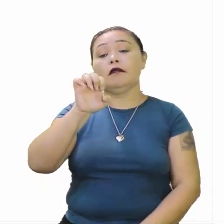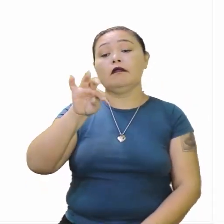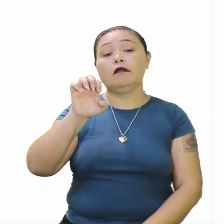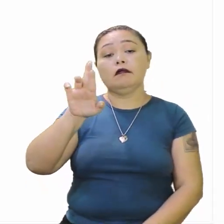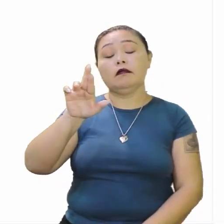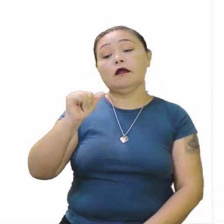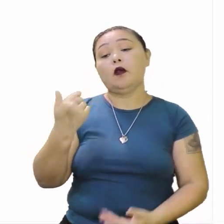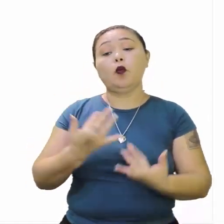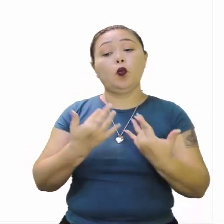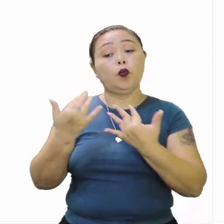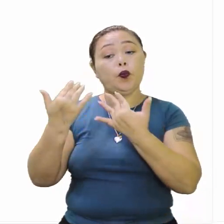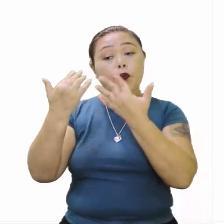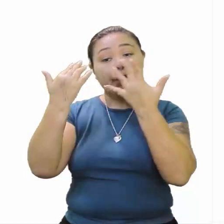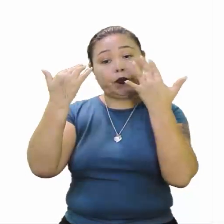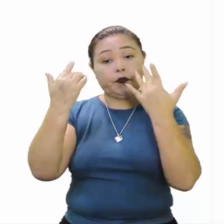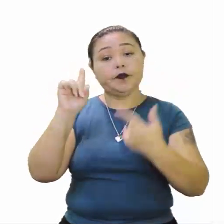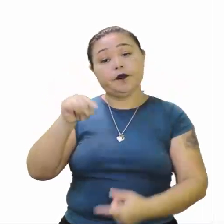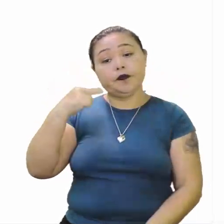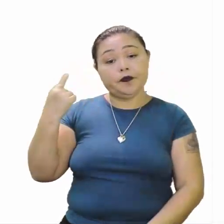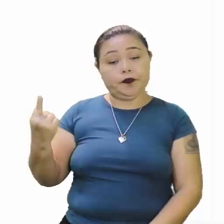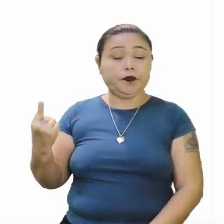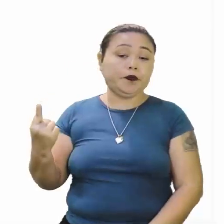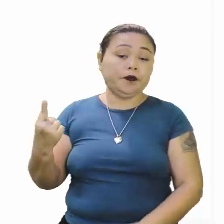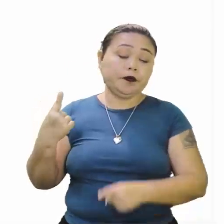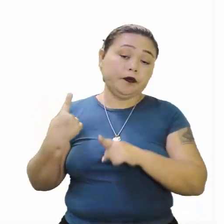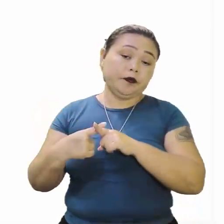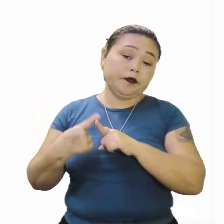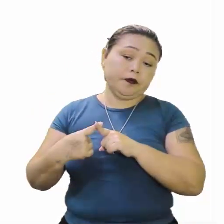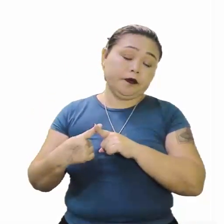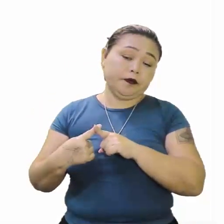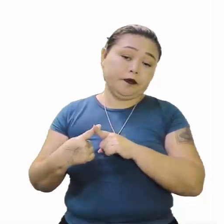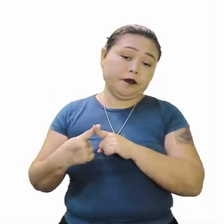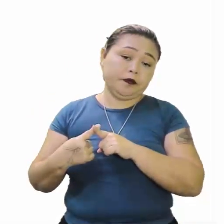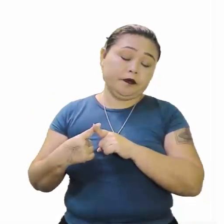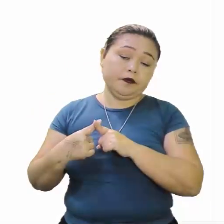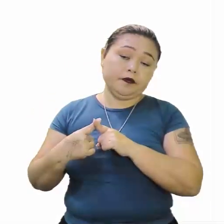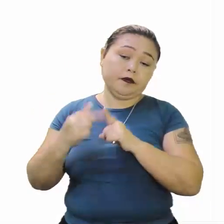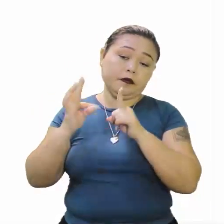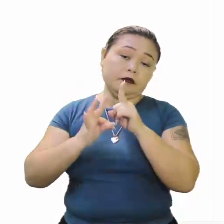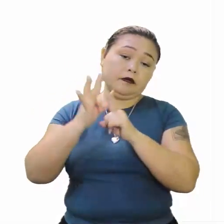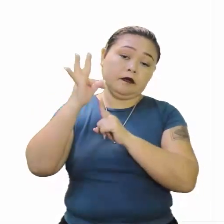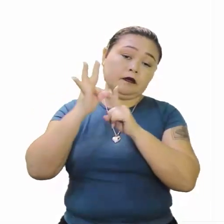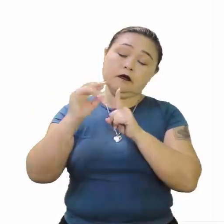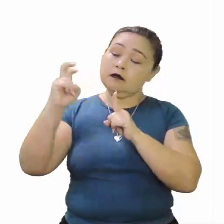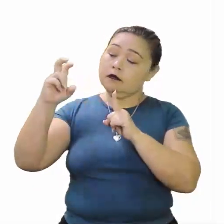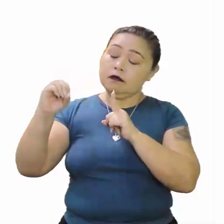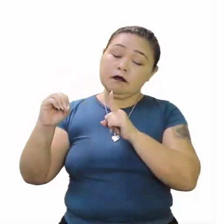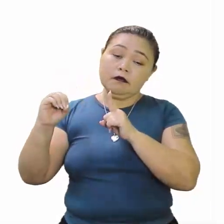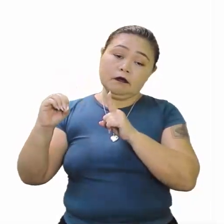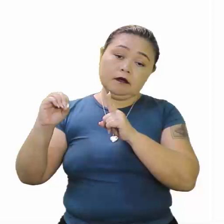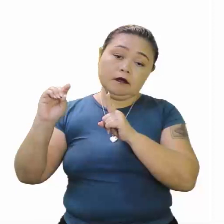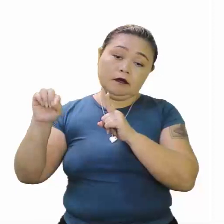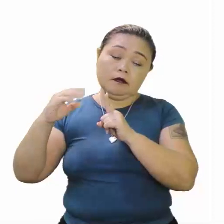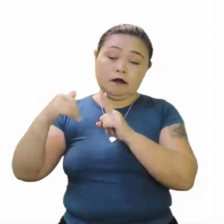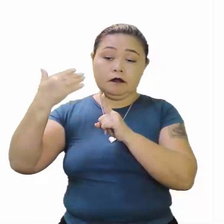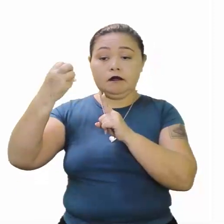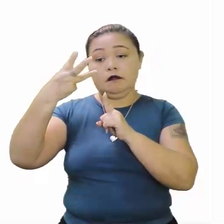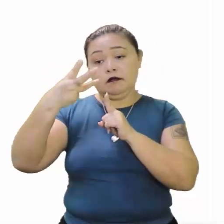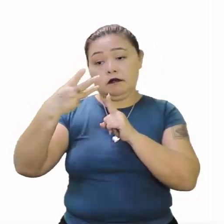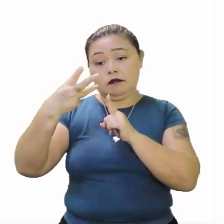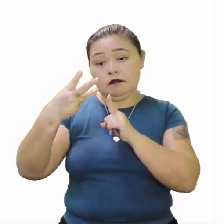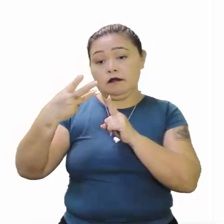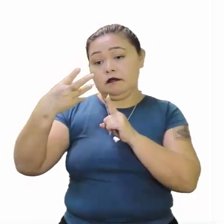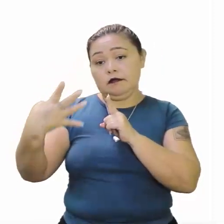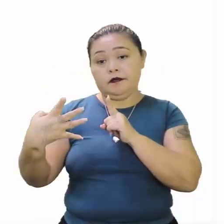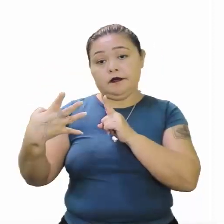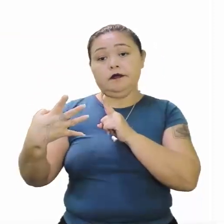estar gasoso, por quê? Porque a temperatura de 50 graus está acima da temperatura de